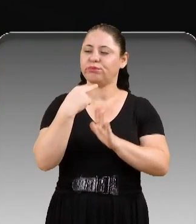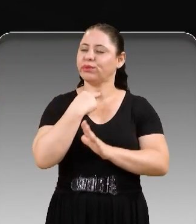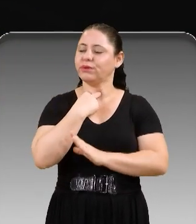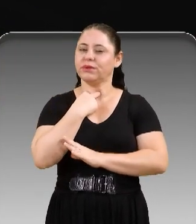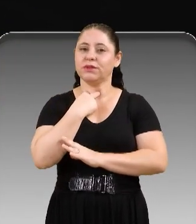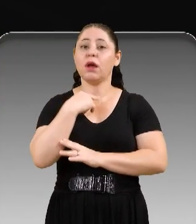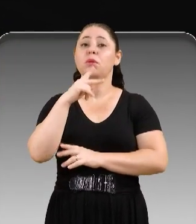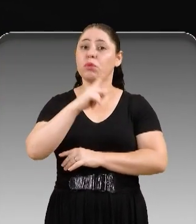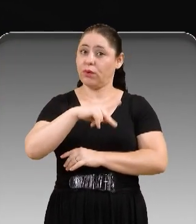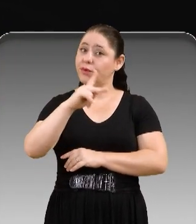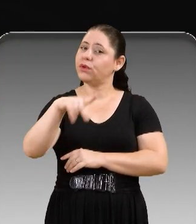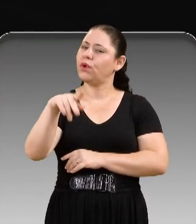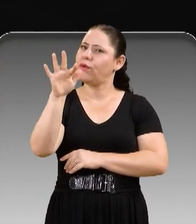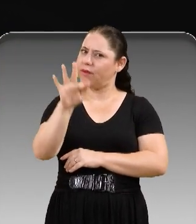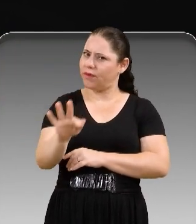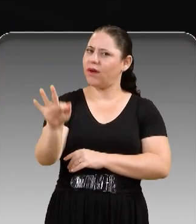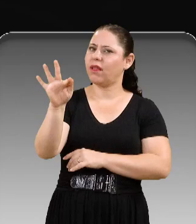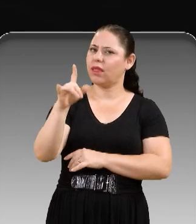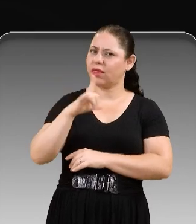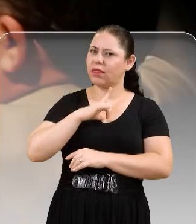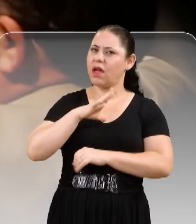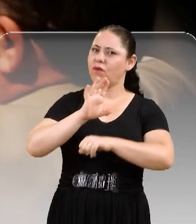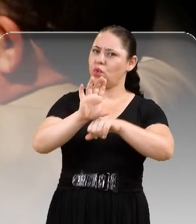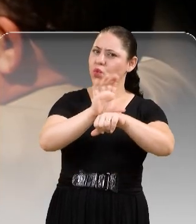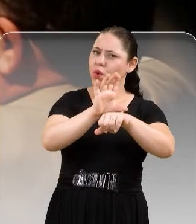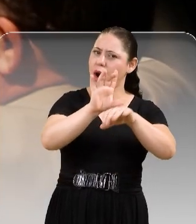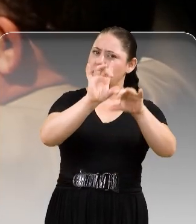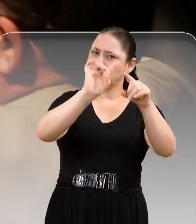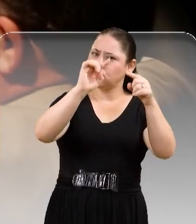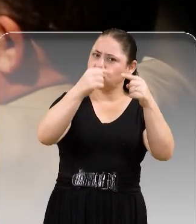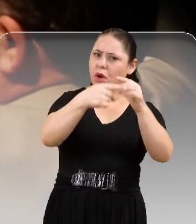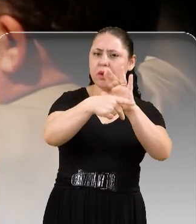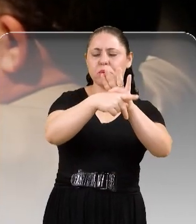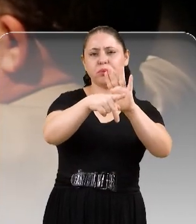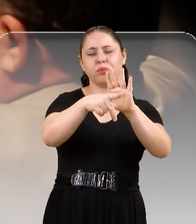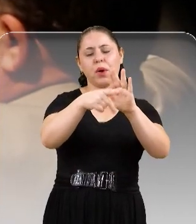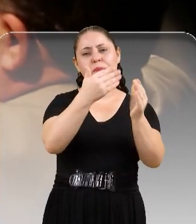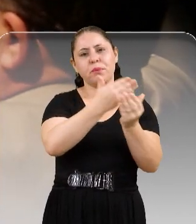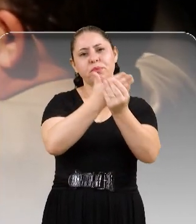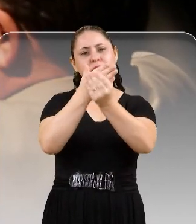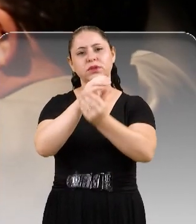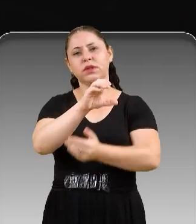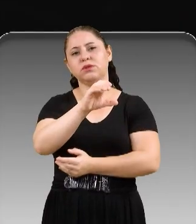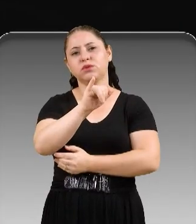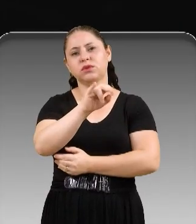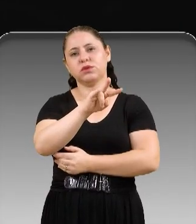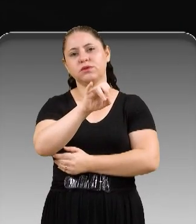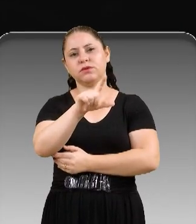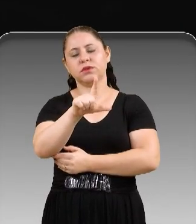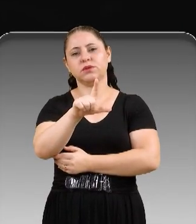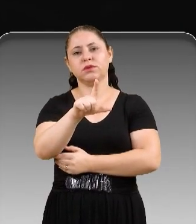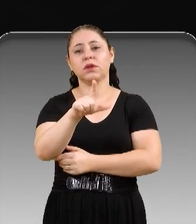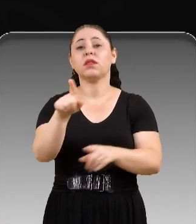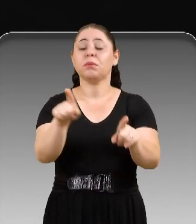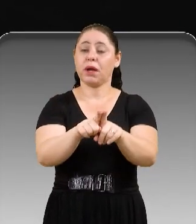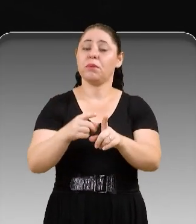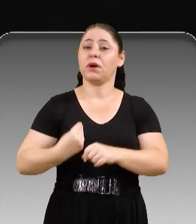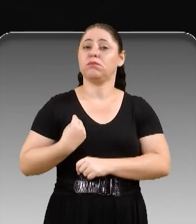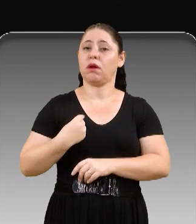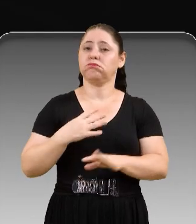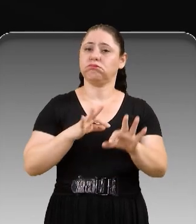que foi professor universitário, né, teve um curso específico sobre processo civil e também participou